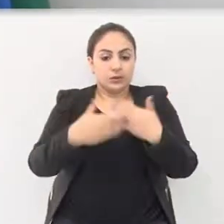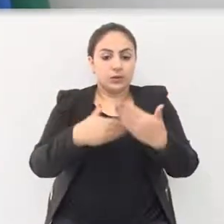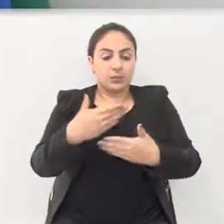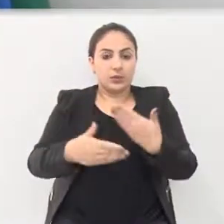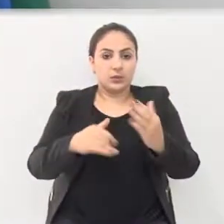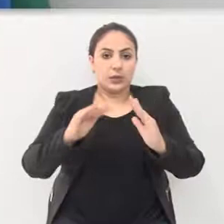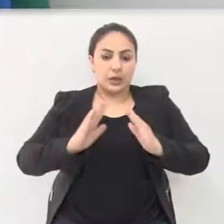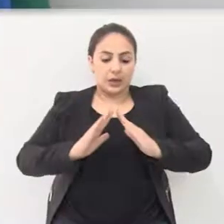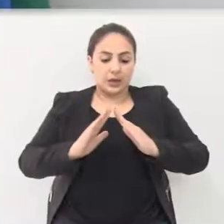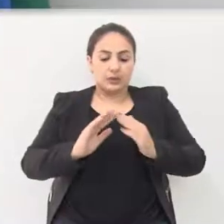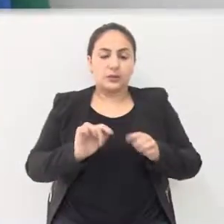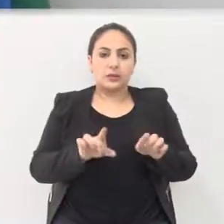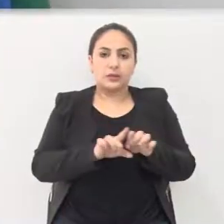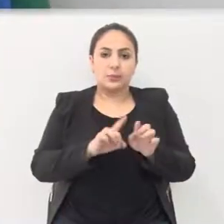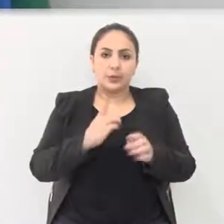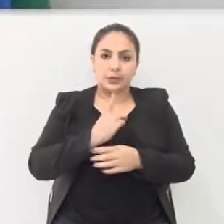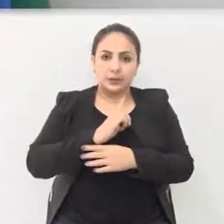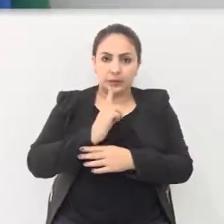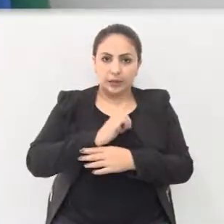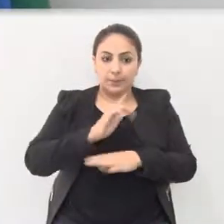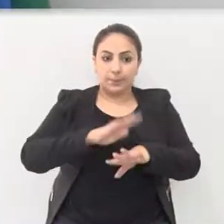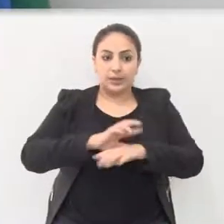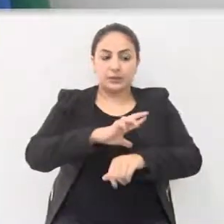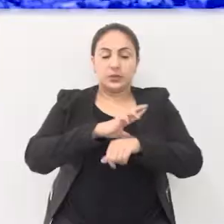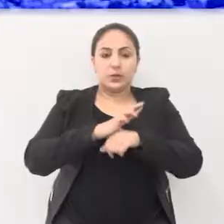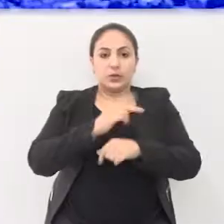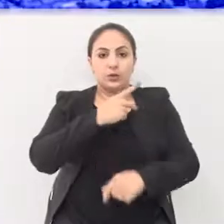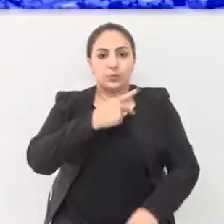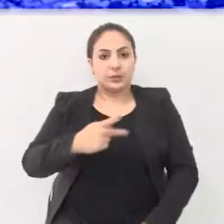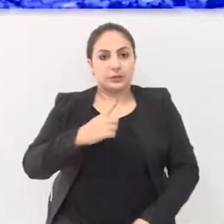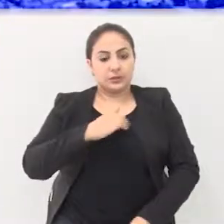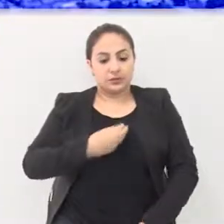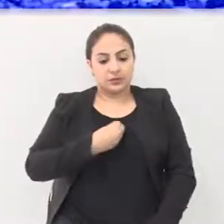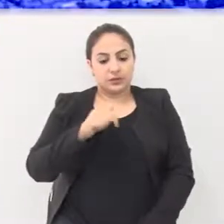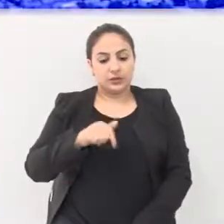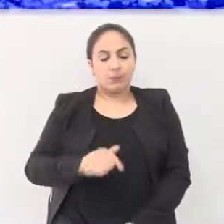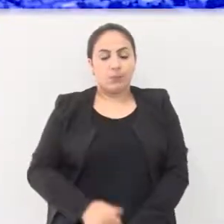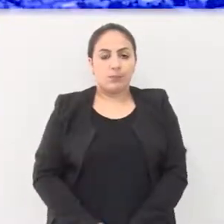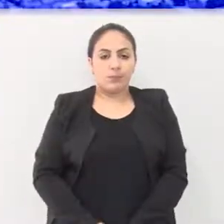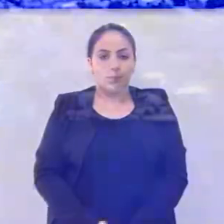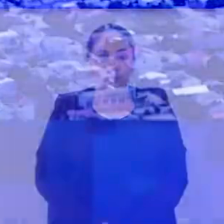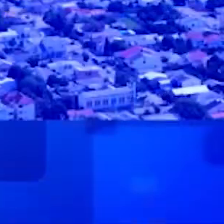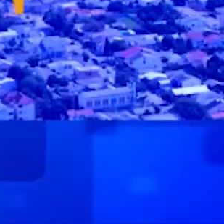e também dar um funcionamento mais seguro aos presidentes que virão pela frente.